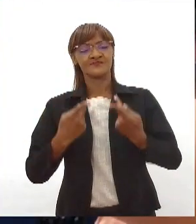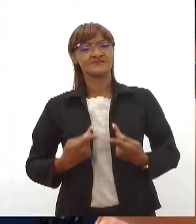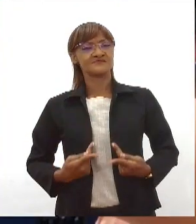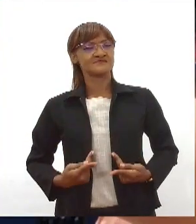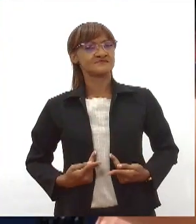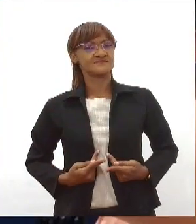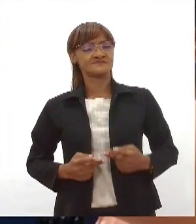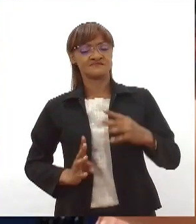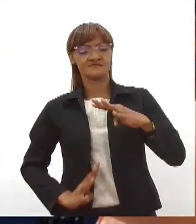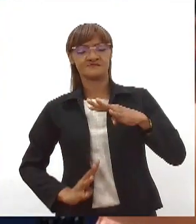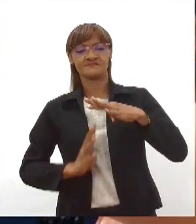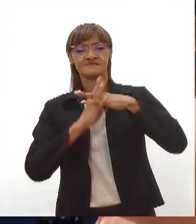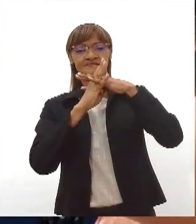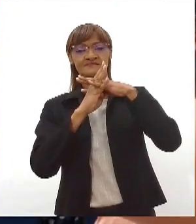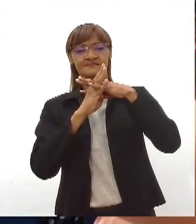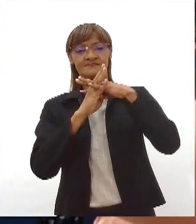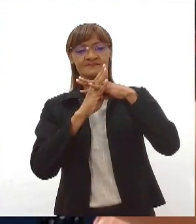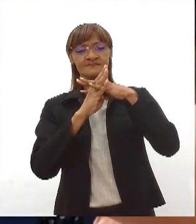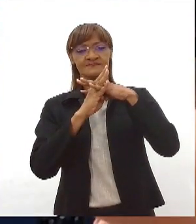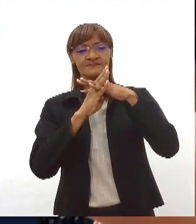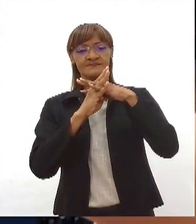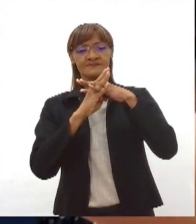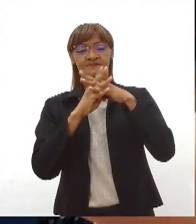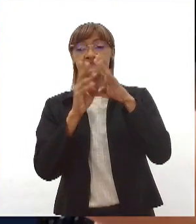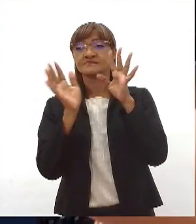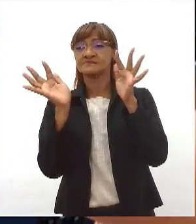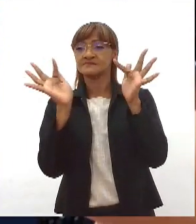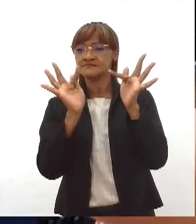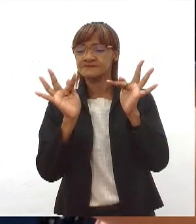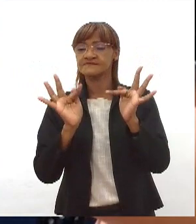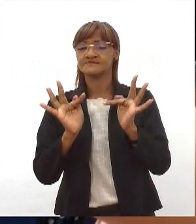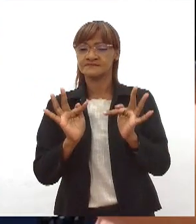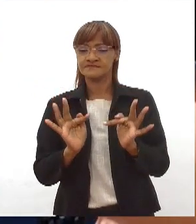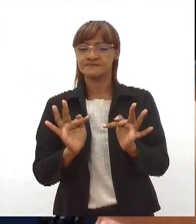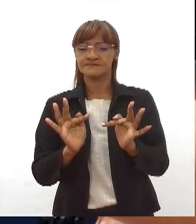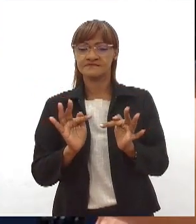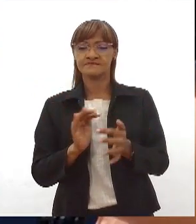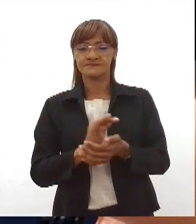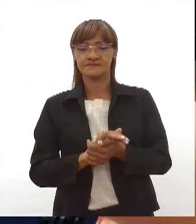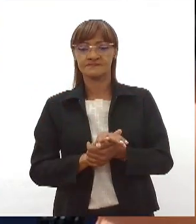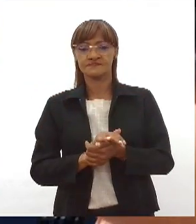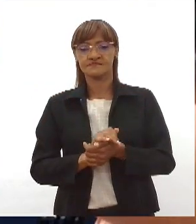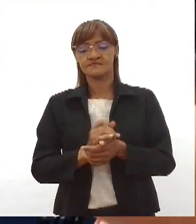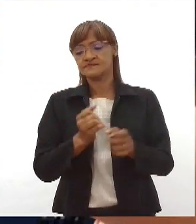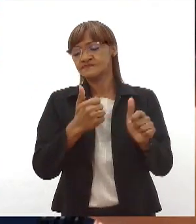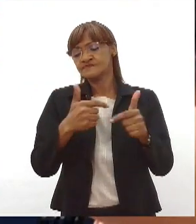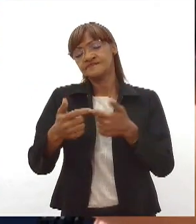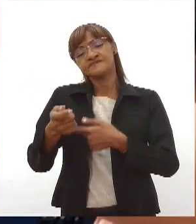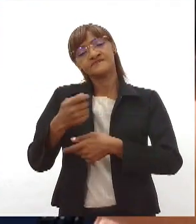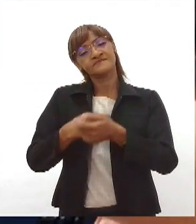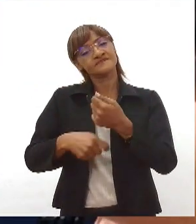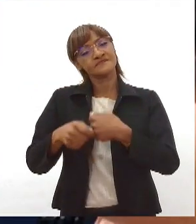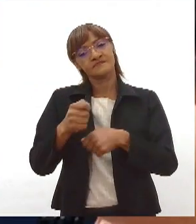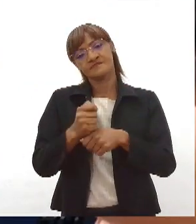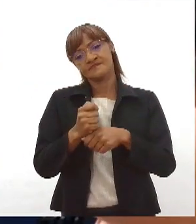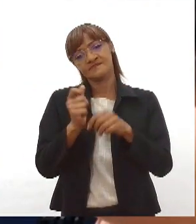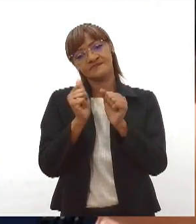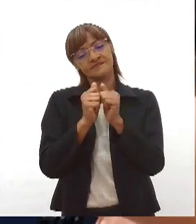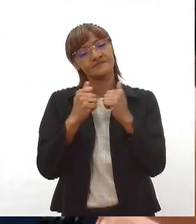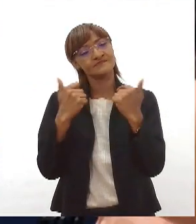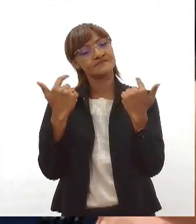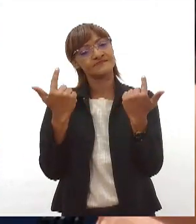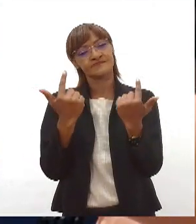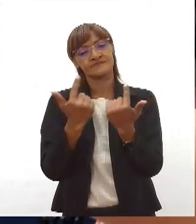felicidade de fazer um administração a frente da Assembleia Legislativa como presidente